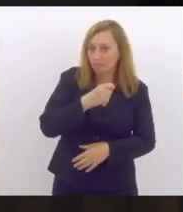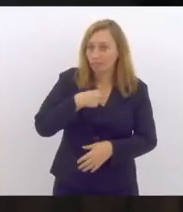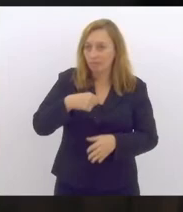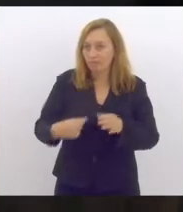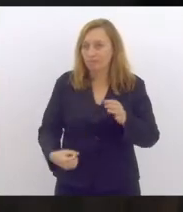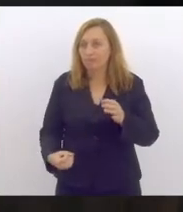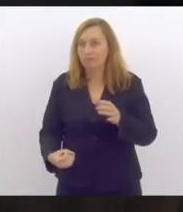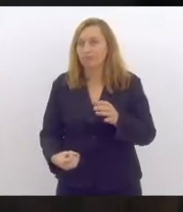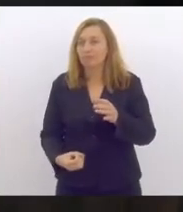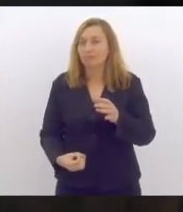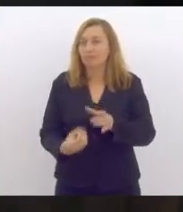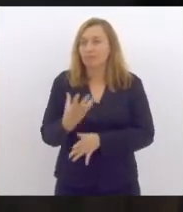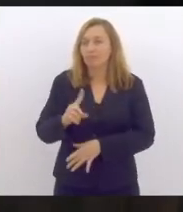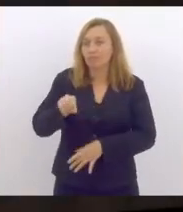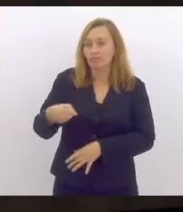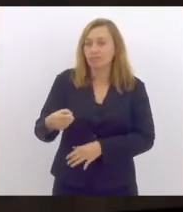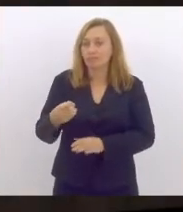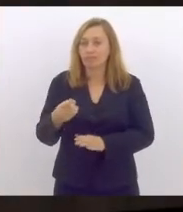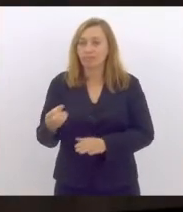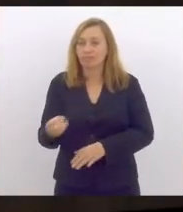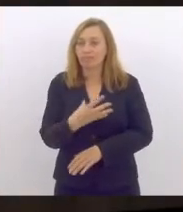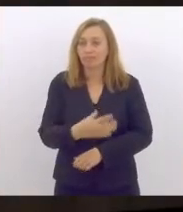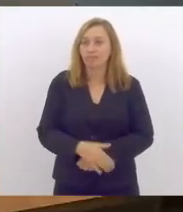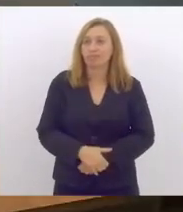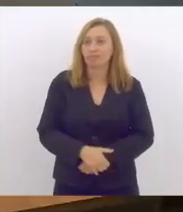emendei. Bom, então...